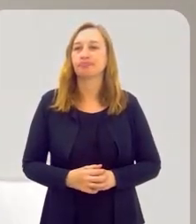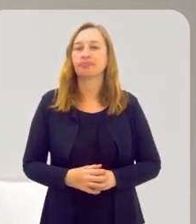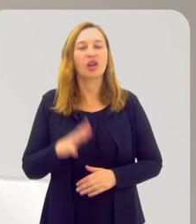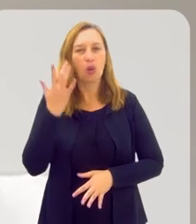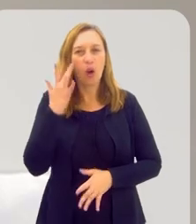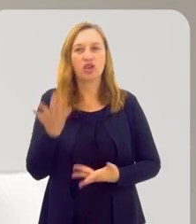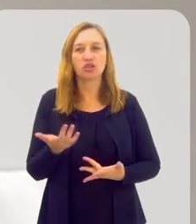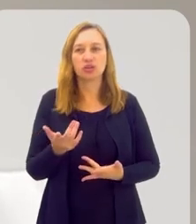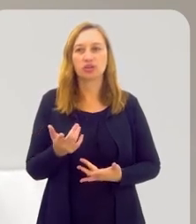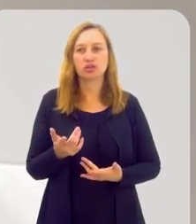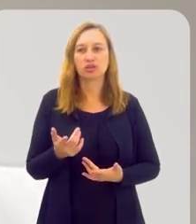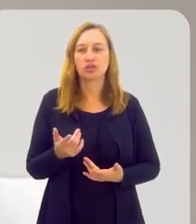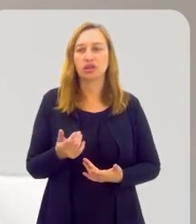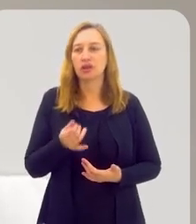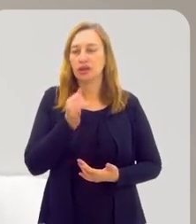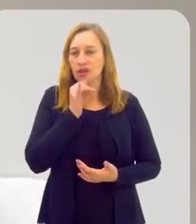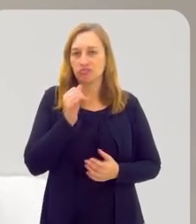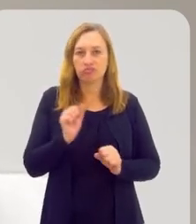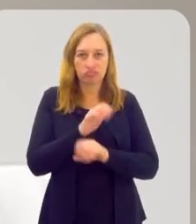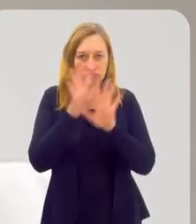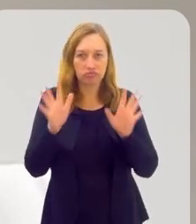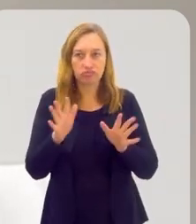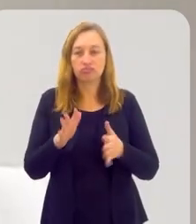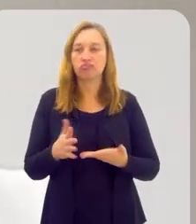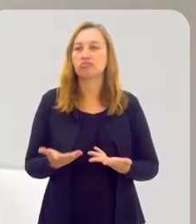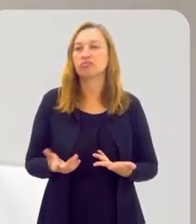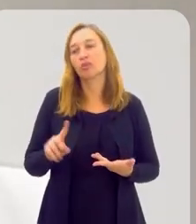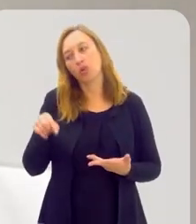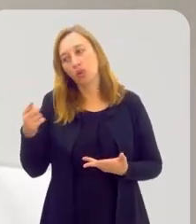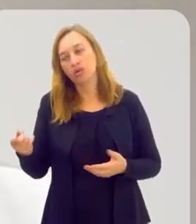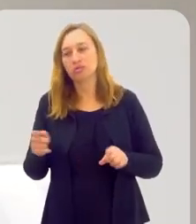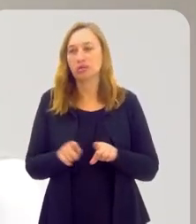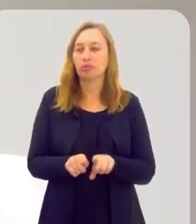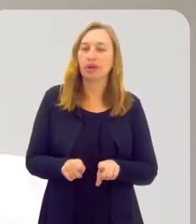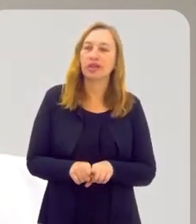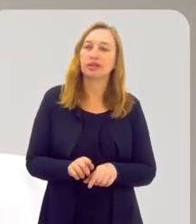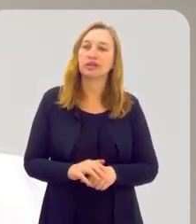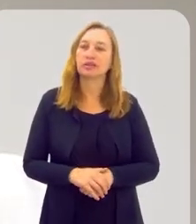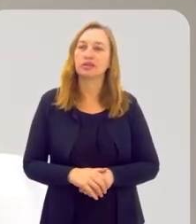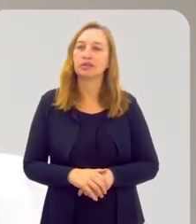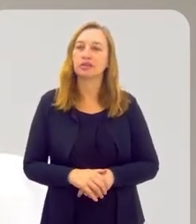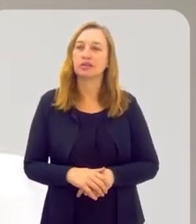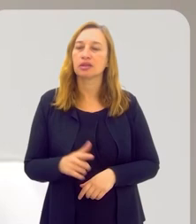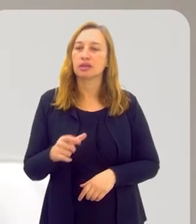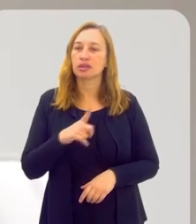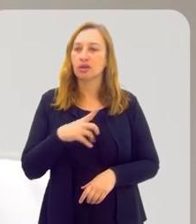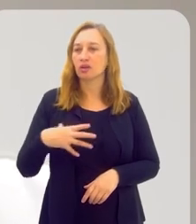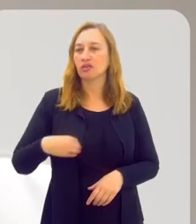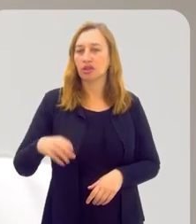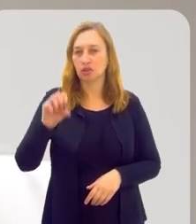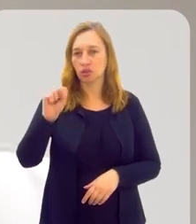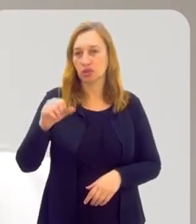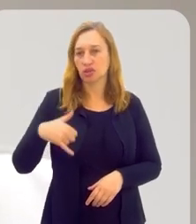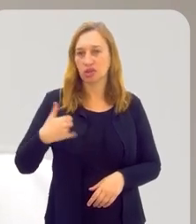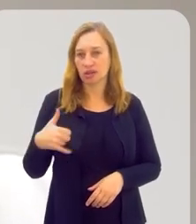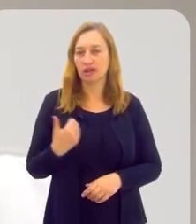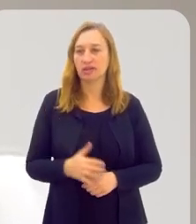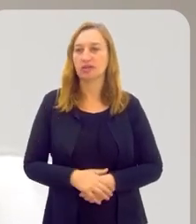acho que esse exemplo acho que é claro. Mas eu gostava de dar outro exemplo. Eu tenho uma filha que tem